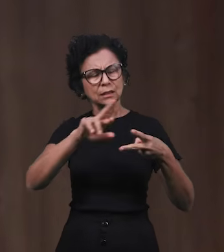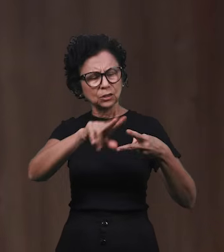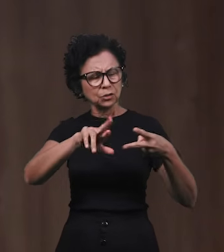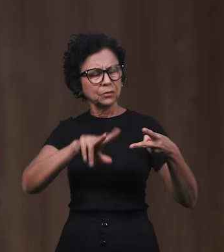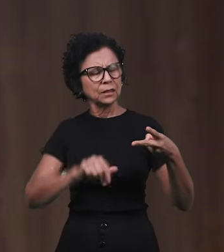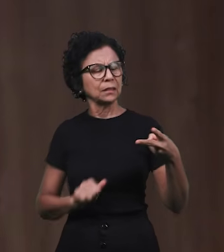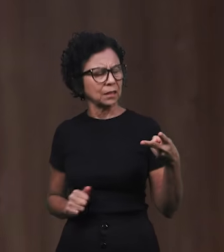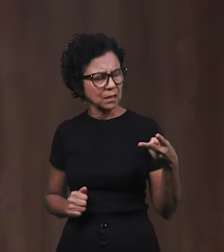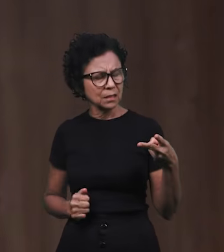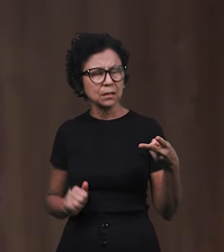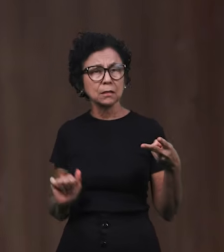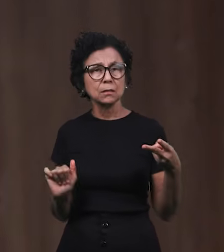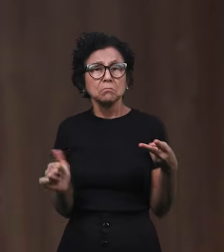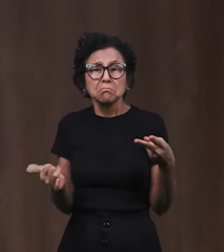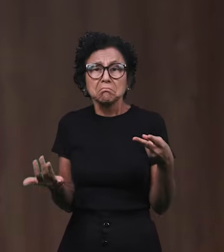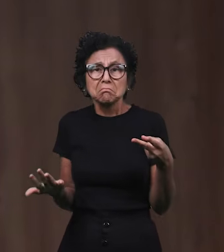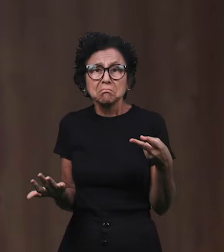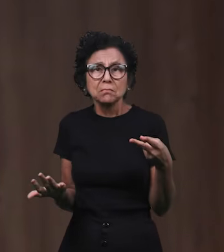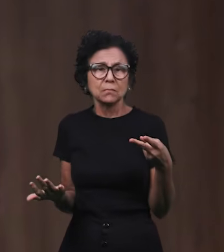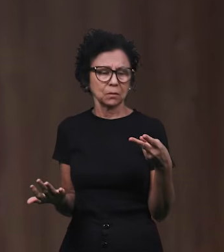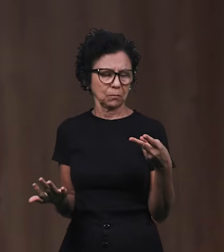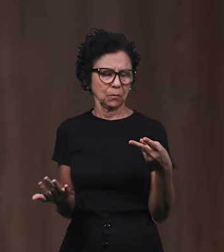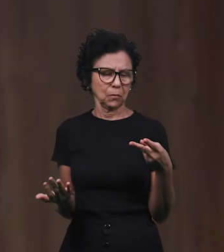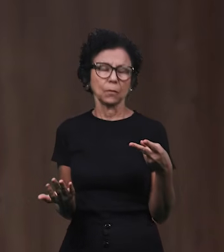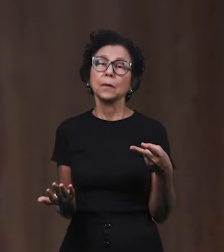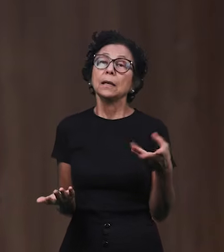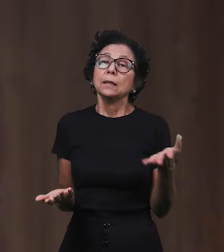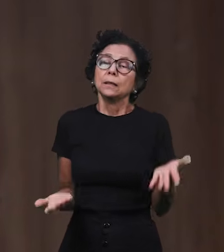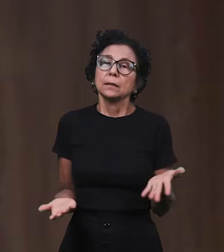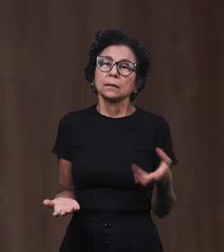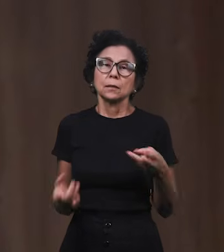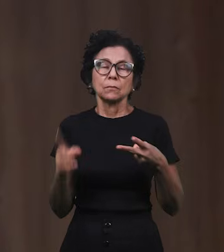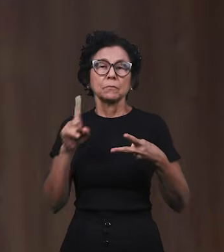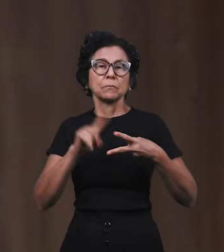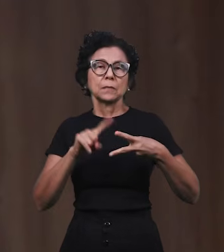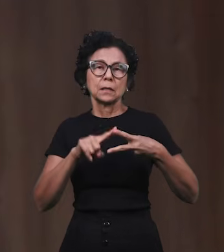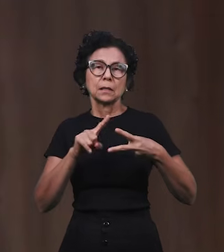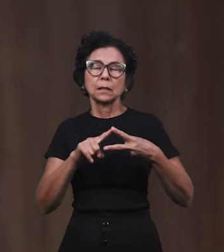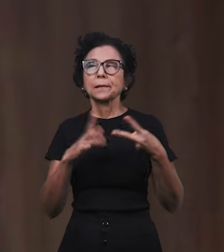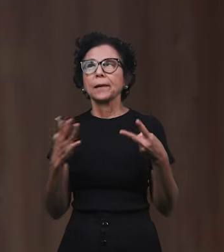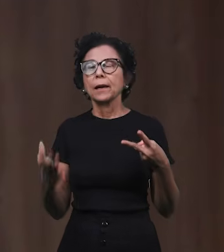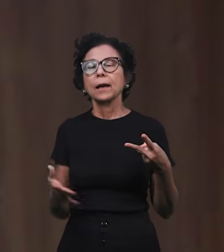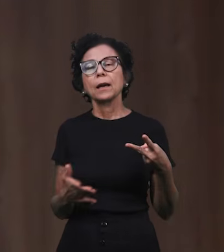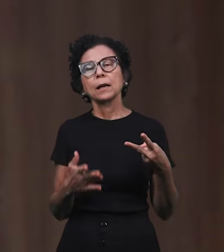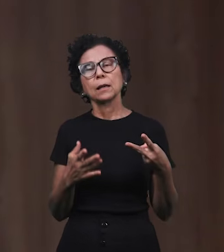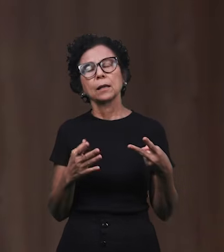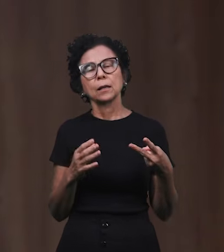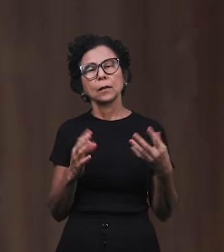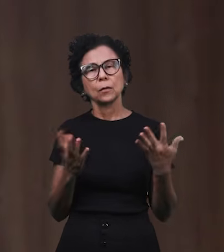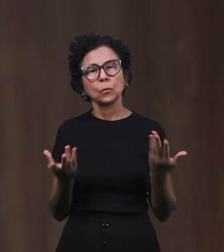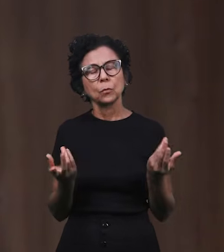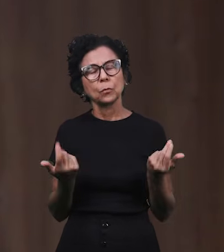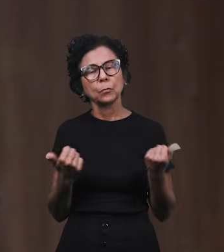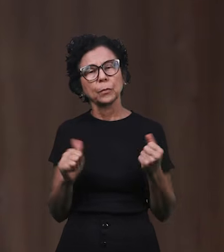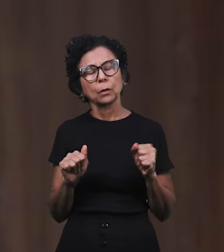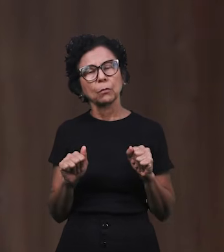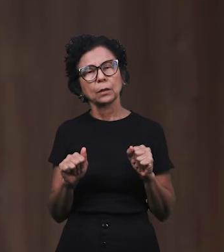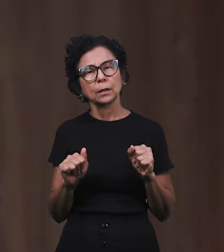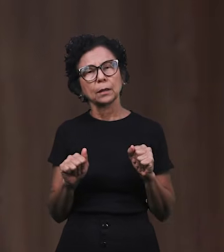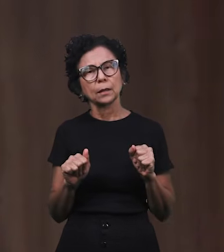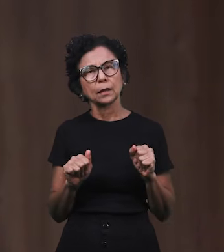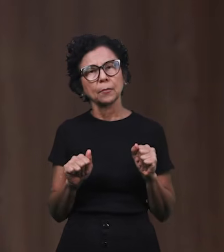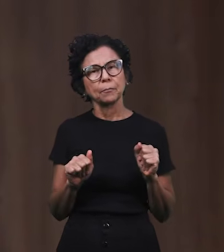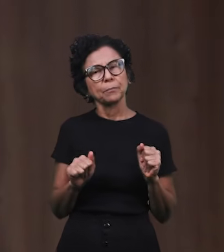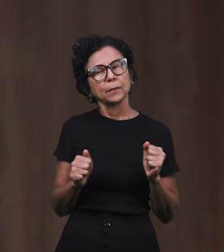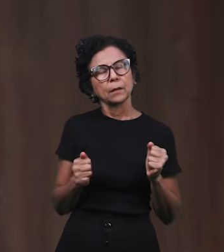para pensar qual é a diferença entre um e outro. Então a fonte é tudo aquilo a qual faz com que o natural, aquilo que é